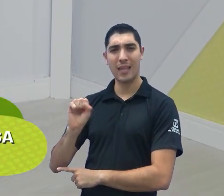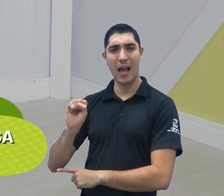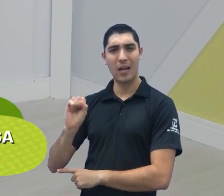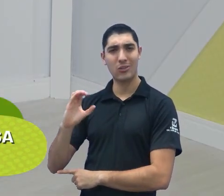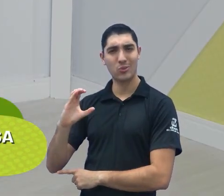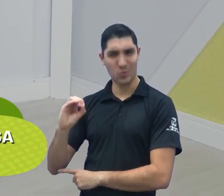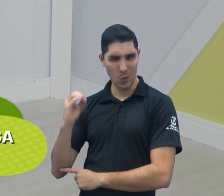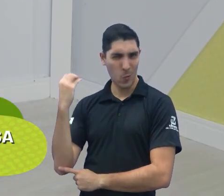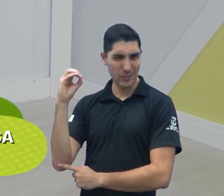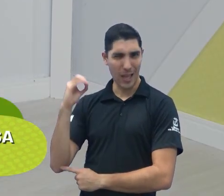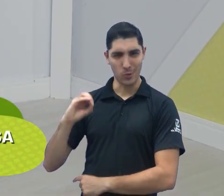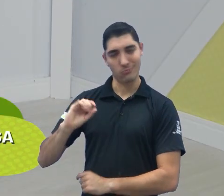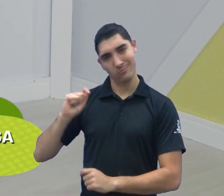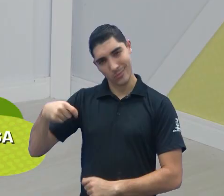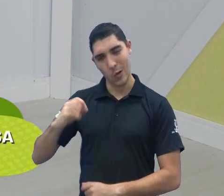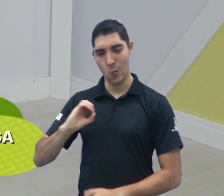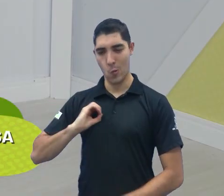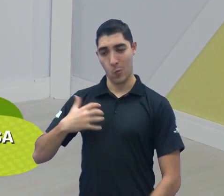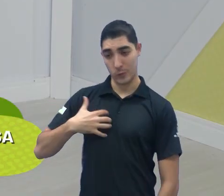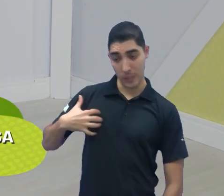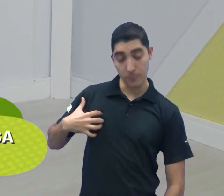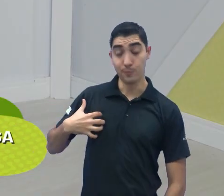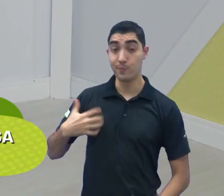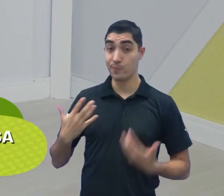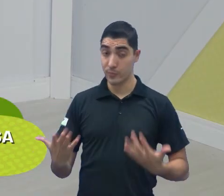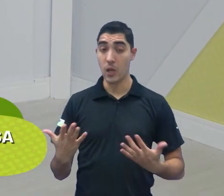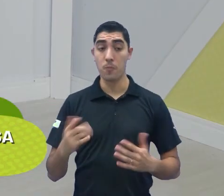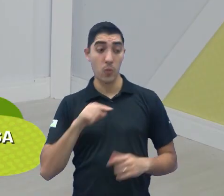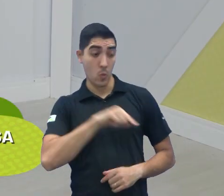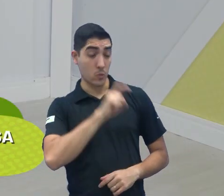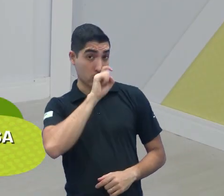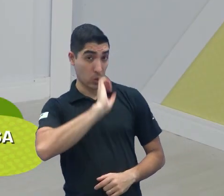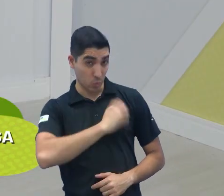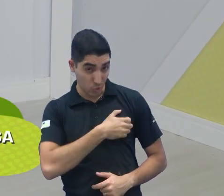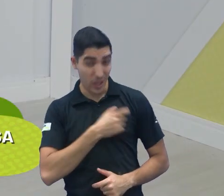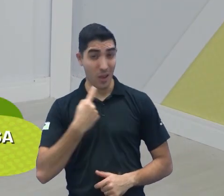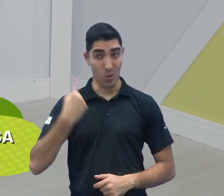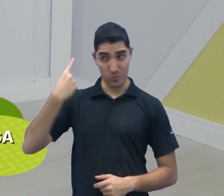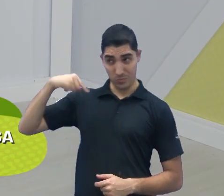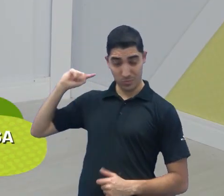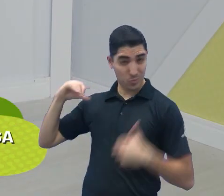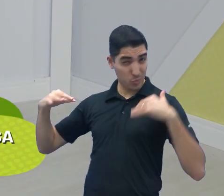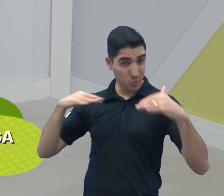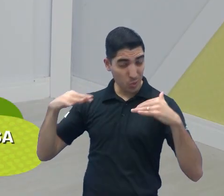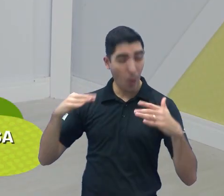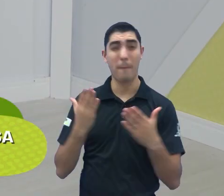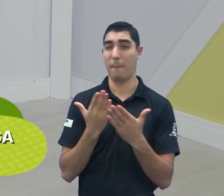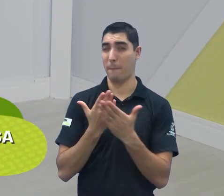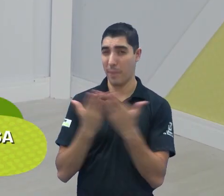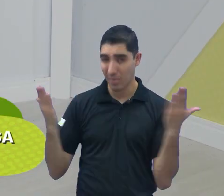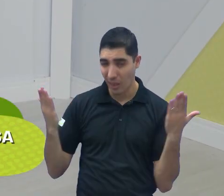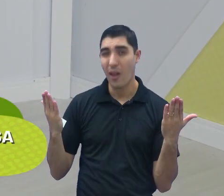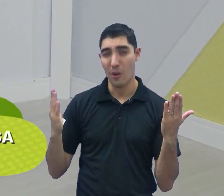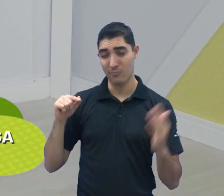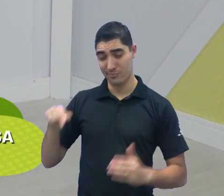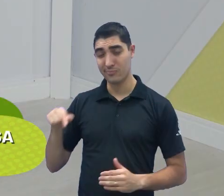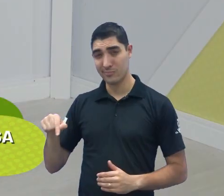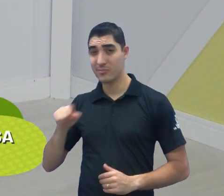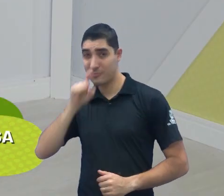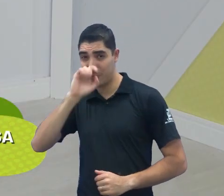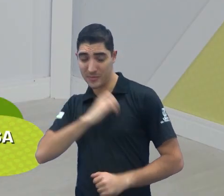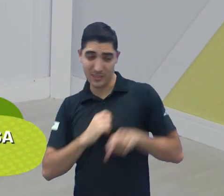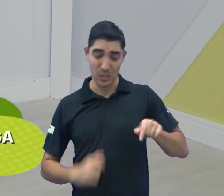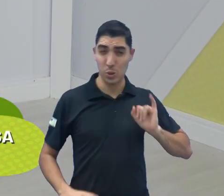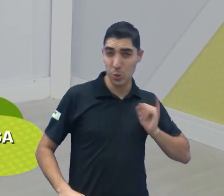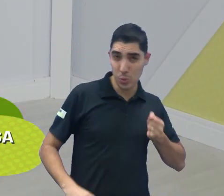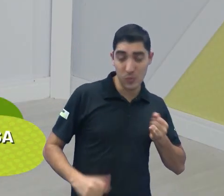uma derrota para o Juventus por 1-0 no Martins Pereira, saiu vaiado de campo e agora precisa da vitória, muito mais em termos morais